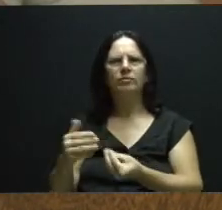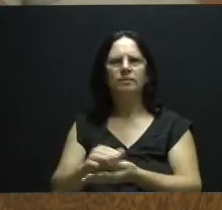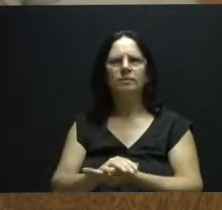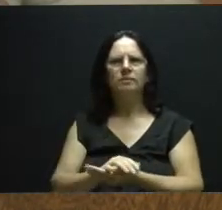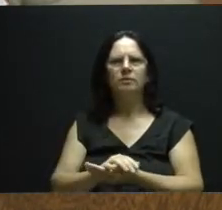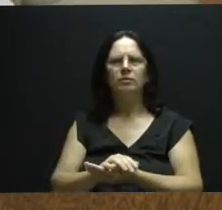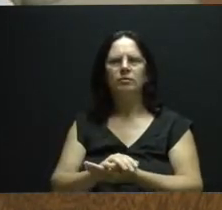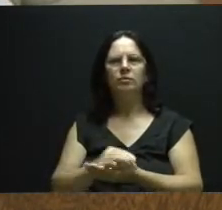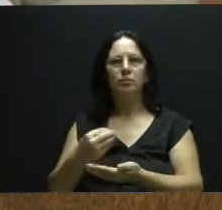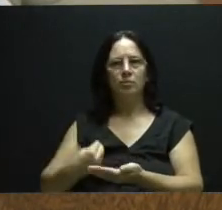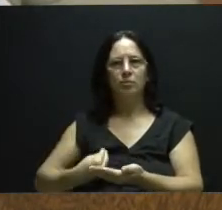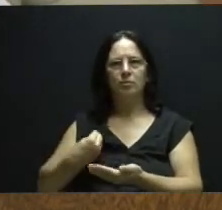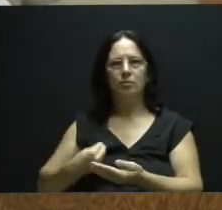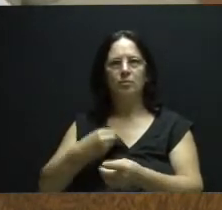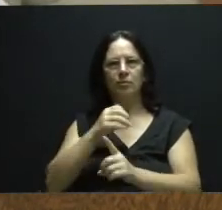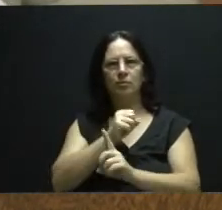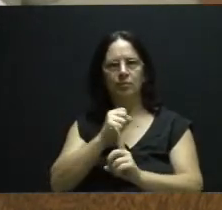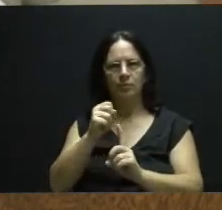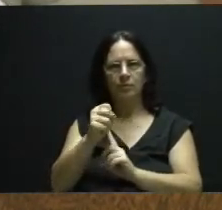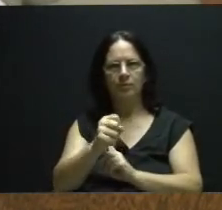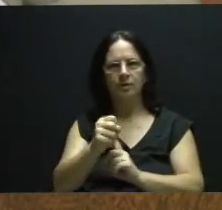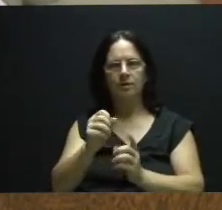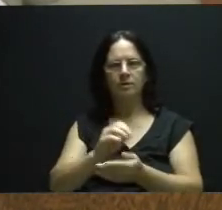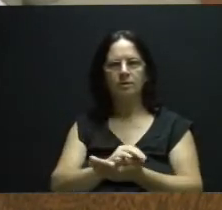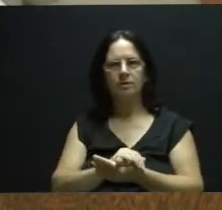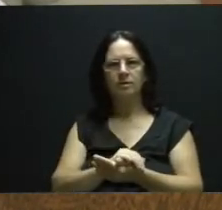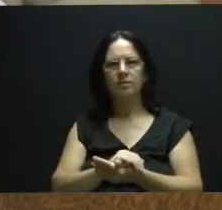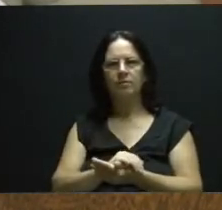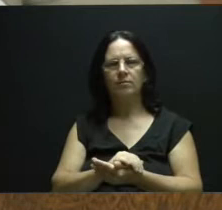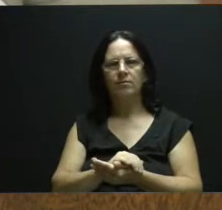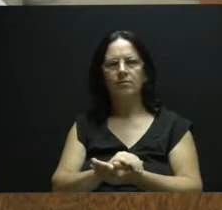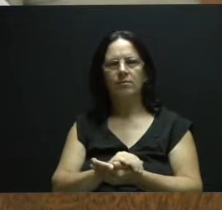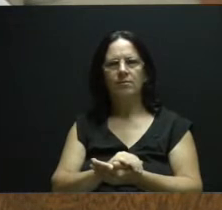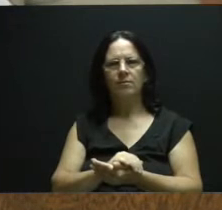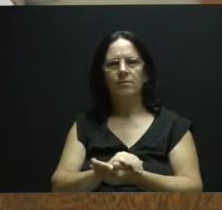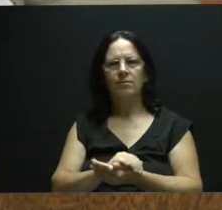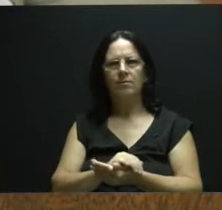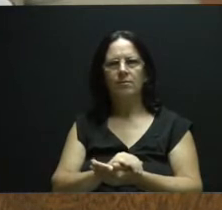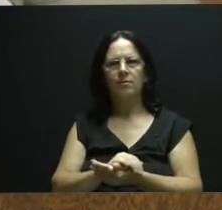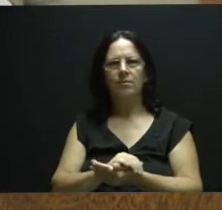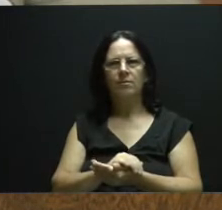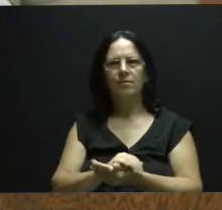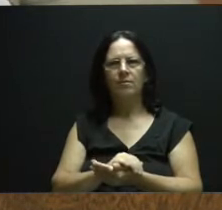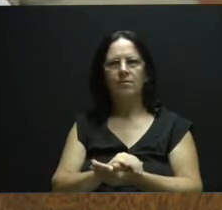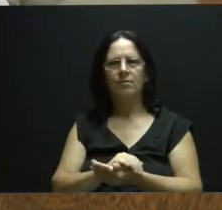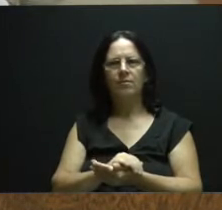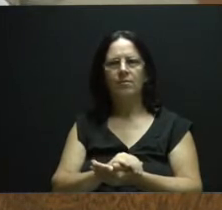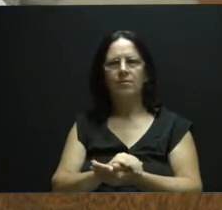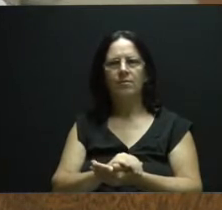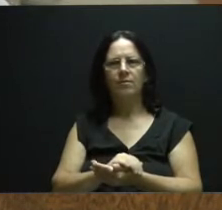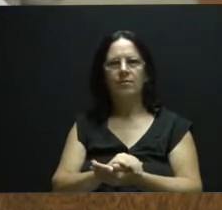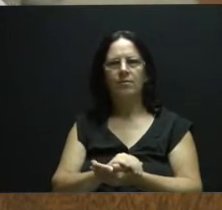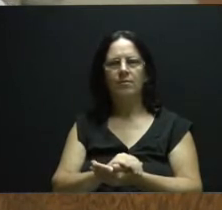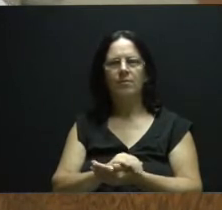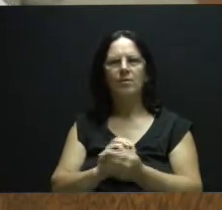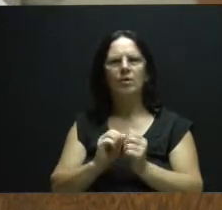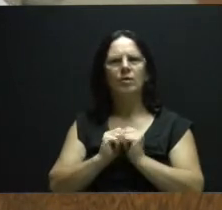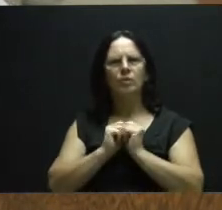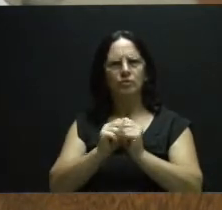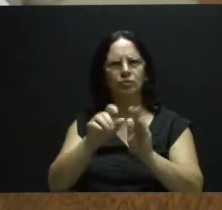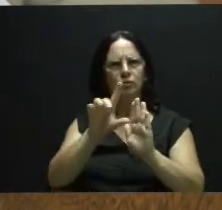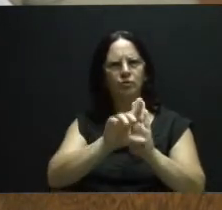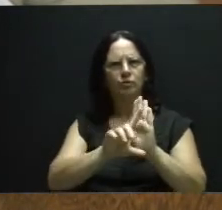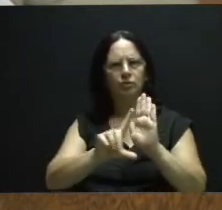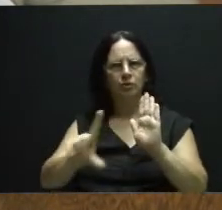social a iniciativa de se adéqua ao pressuposto de origem do legislativo